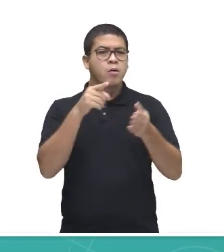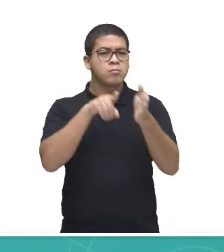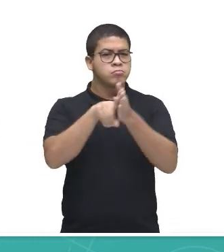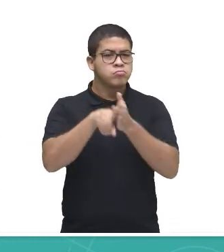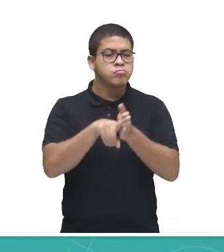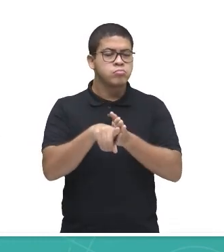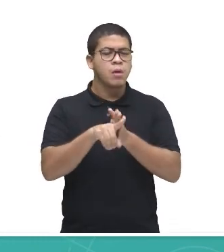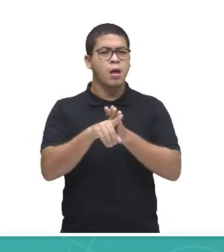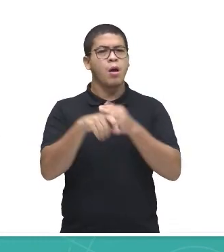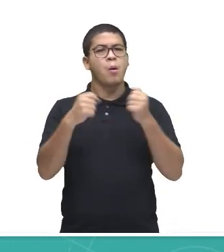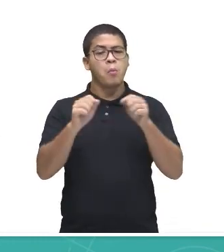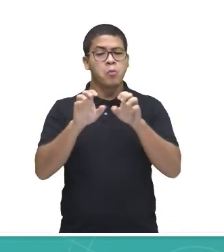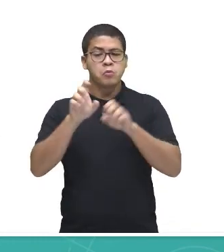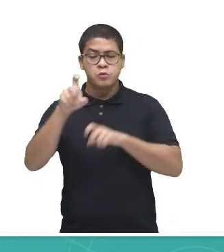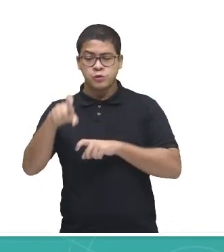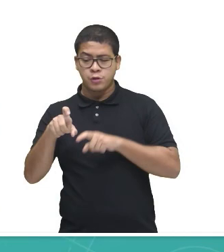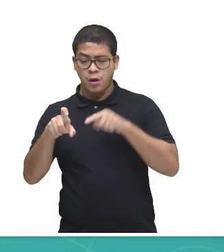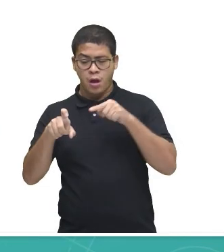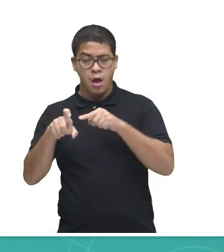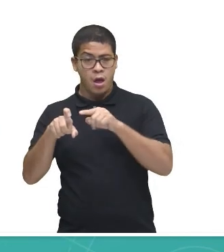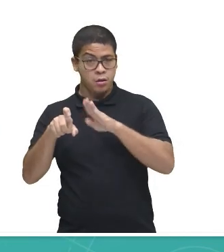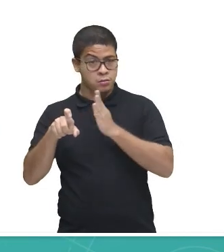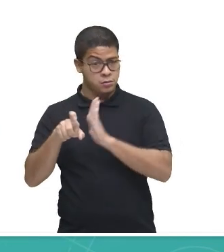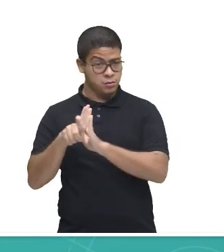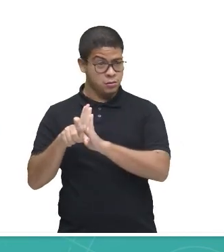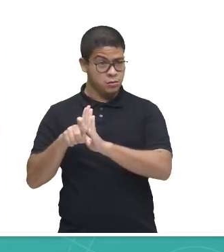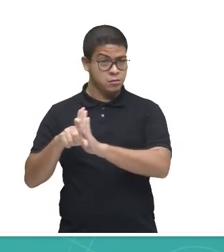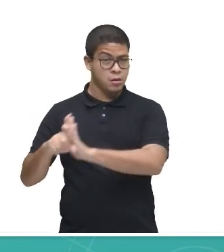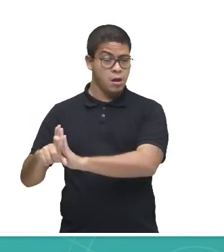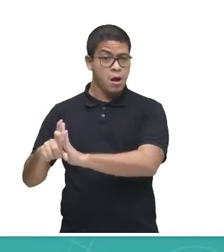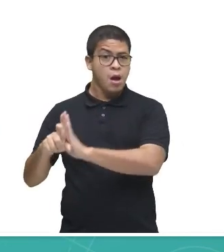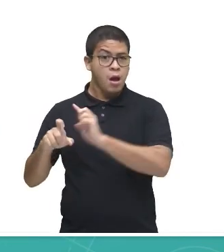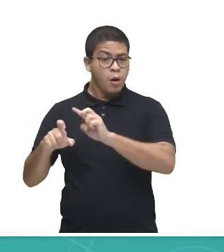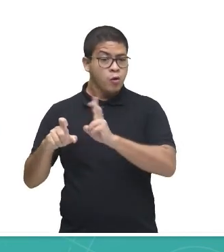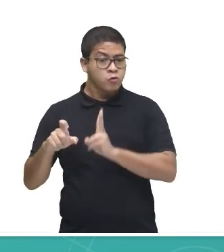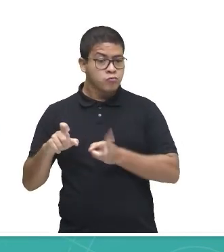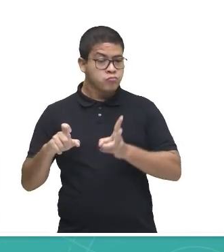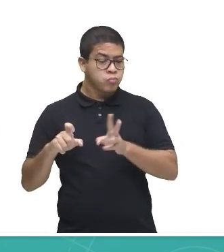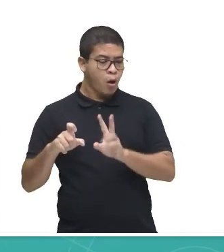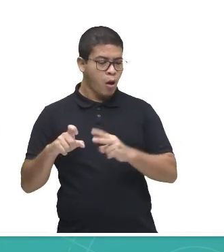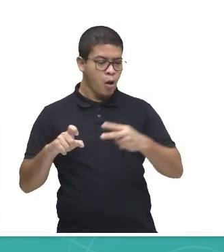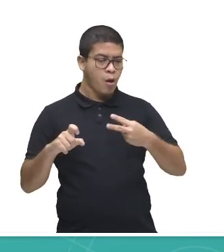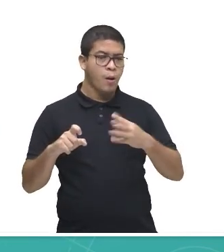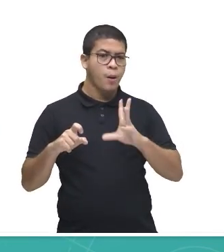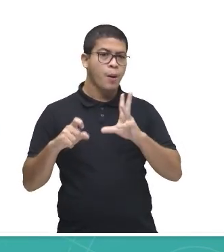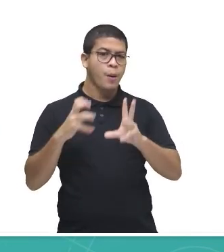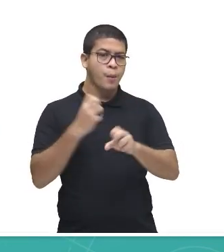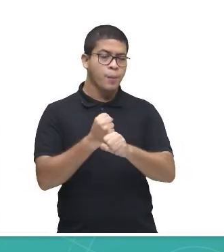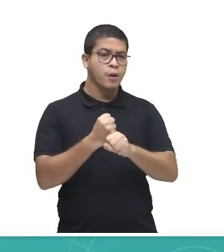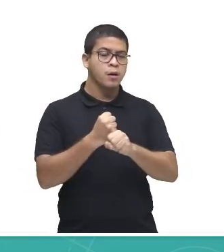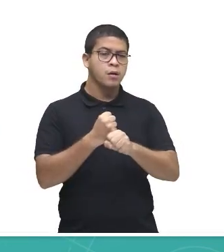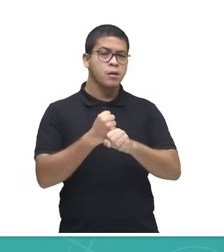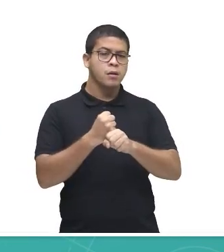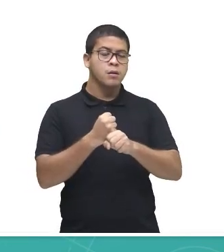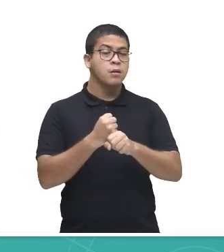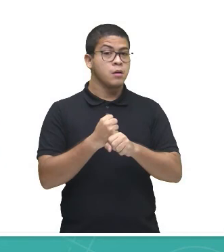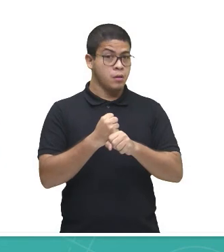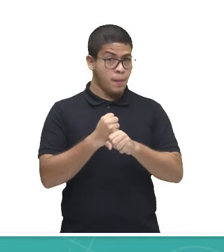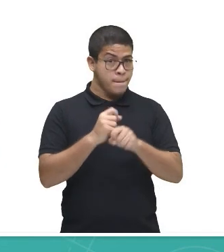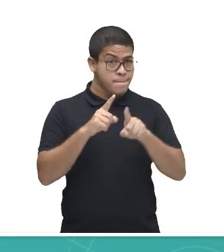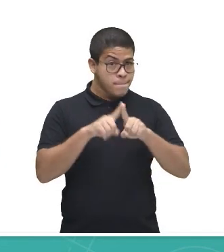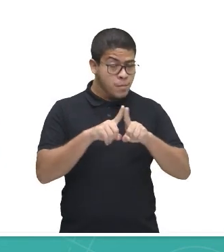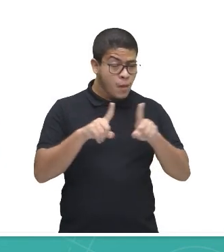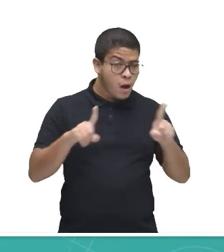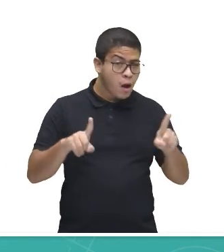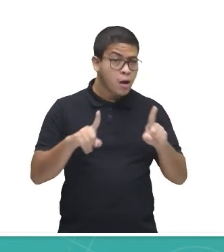no primeiro membro, ou seja, deverá ficar sozinho à esquerda da igualdade. Mas ele